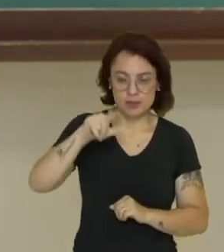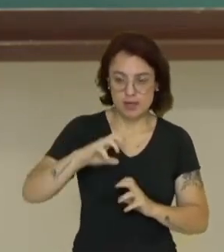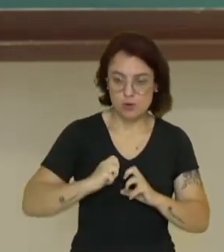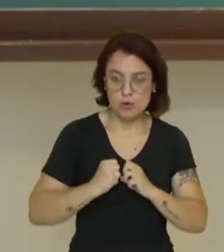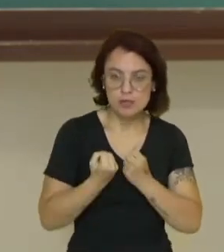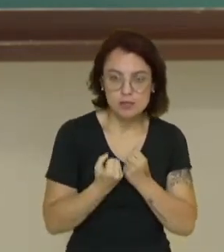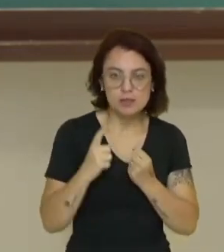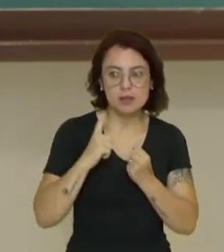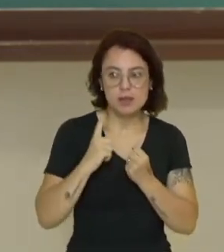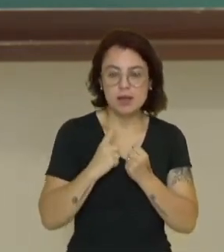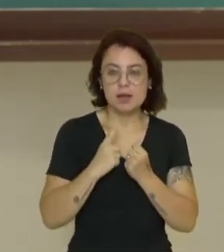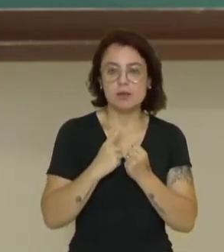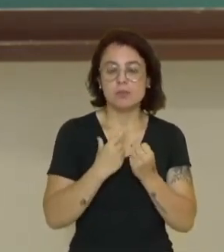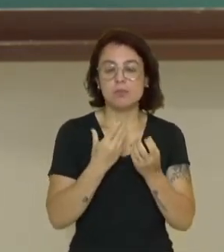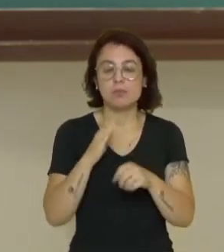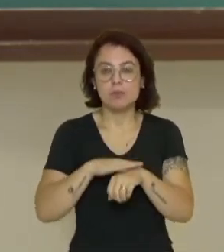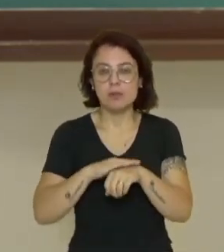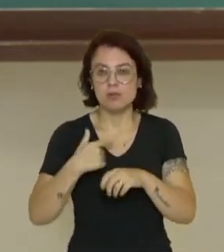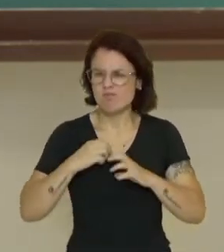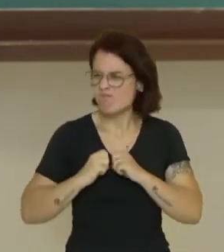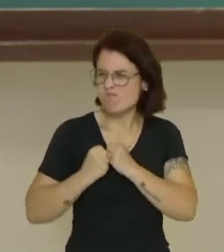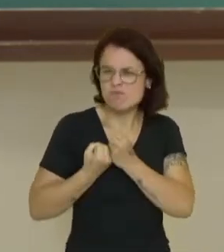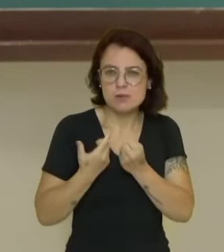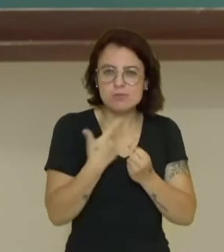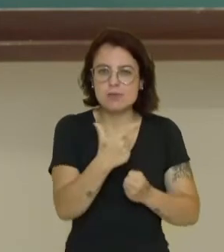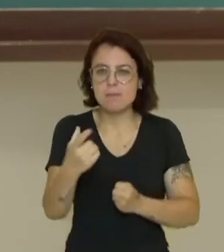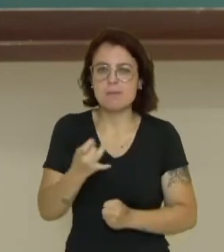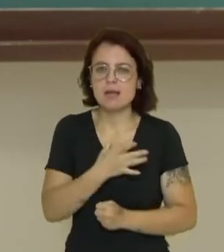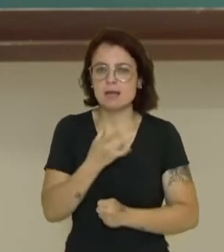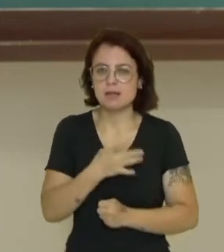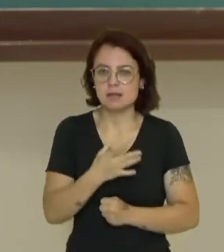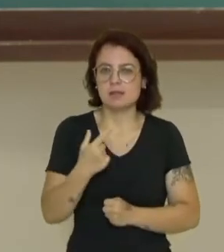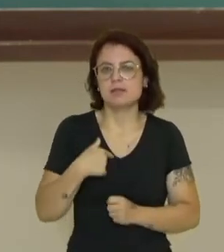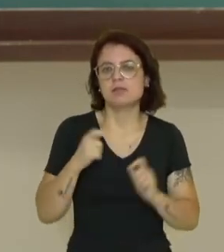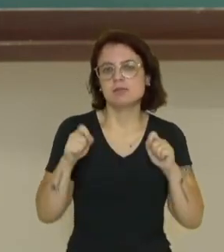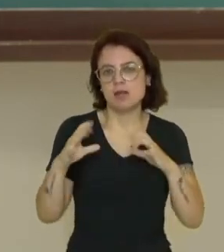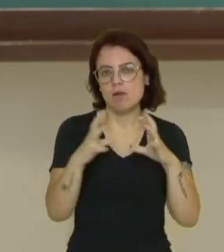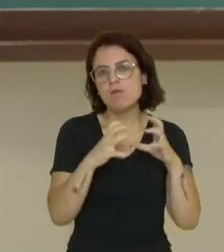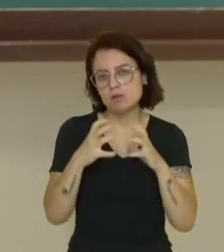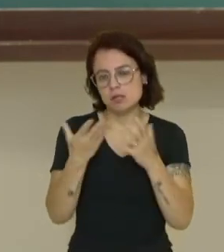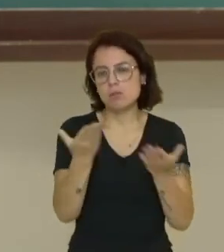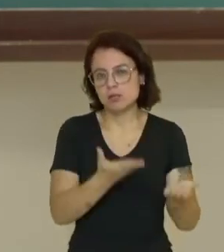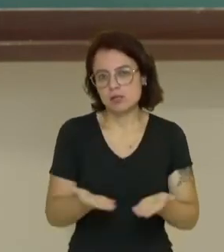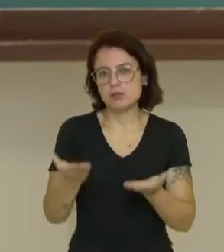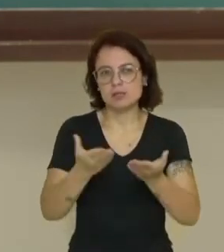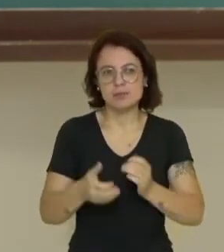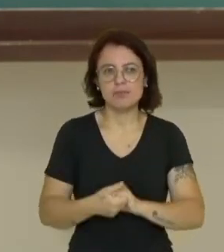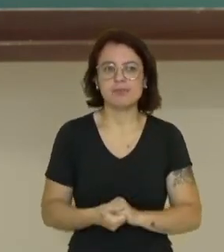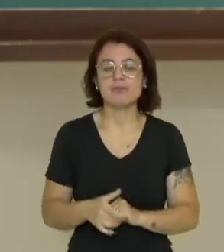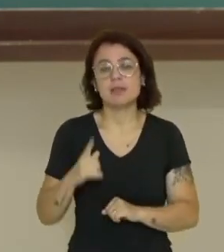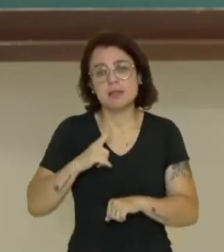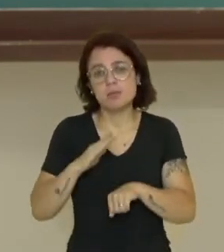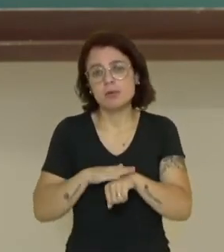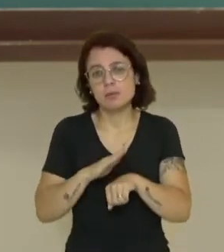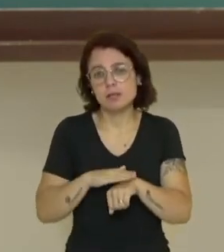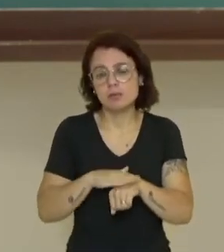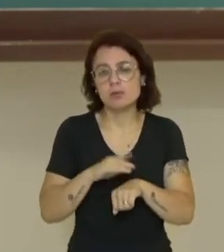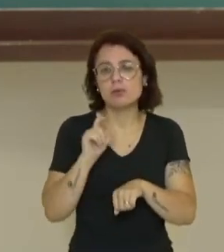ser corajosa demais e ser destemida, né? Me meter em confusão por causa disso. E pode ter momentos que eu